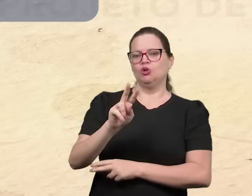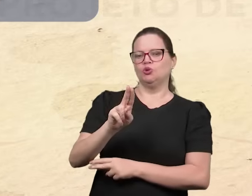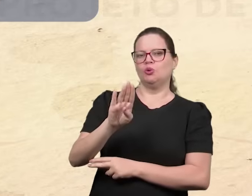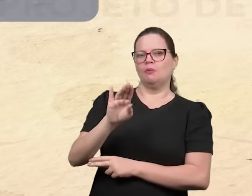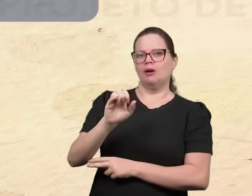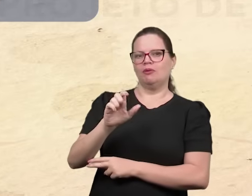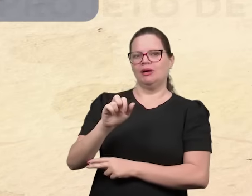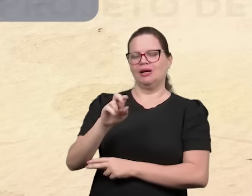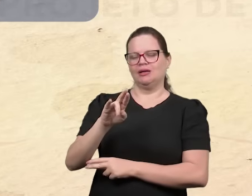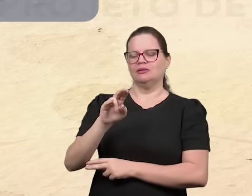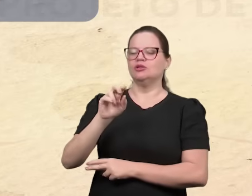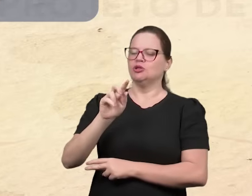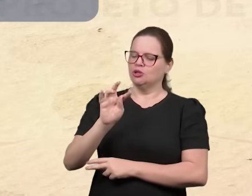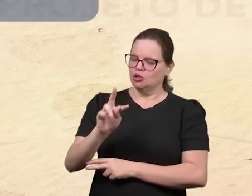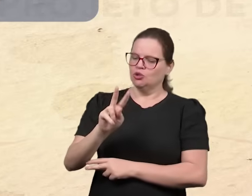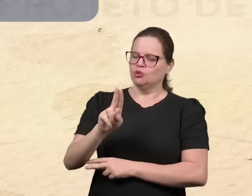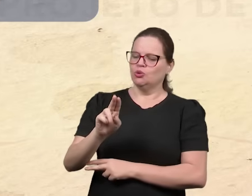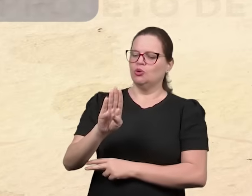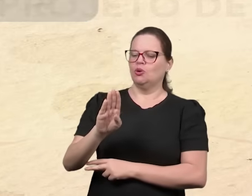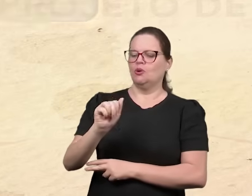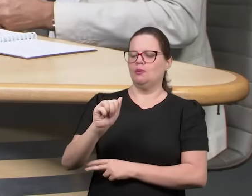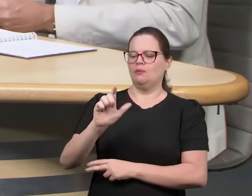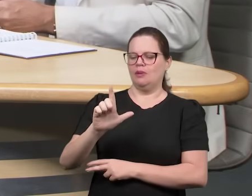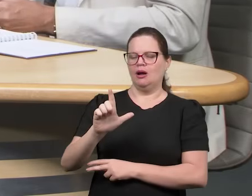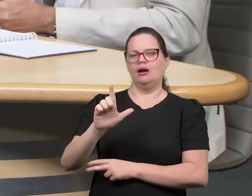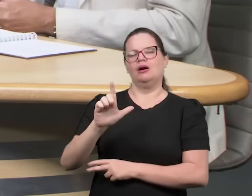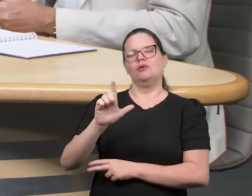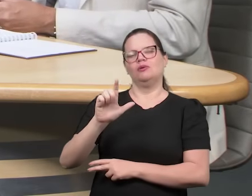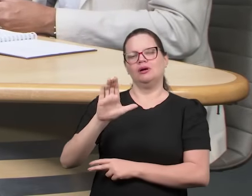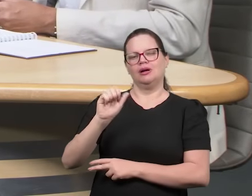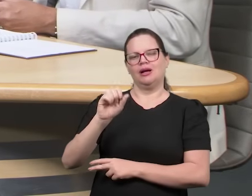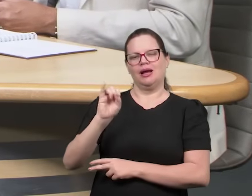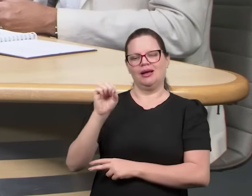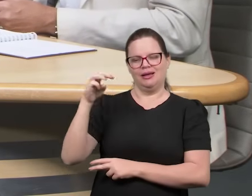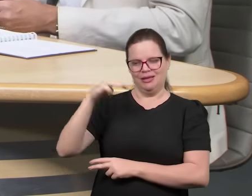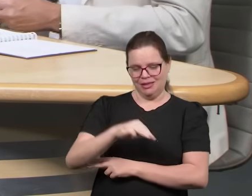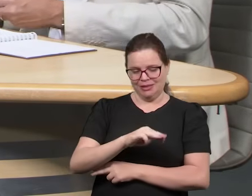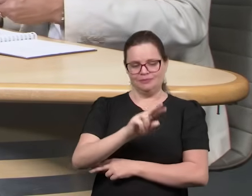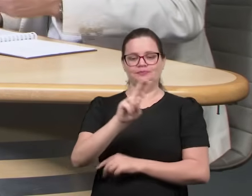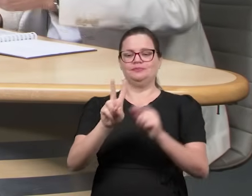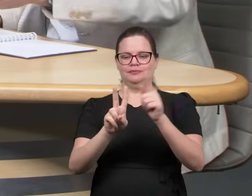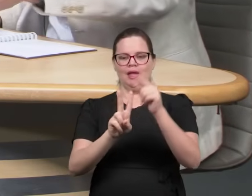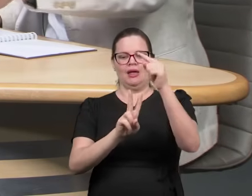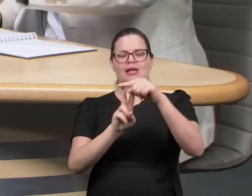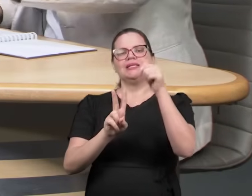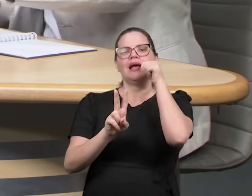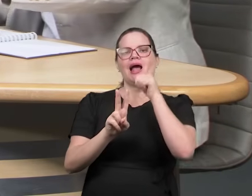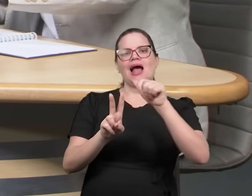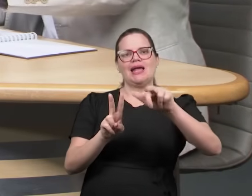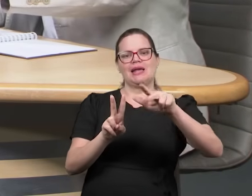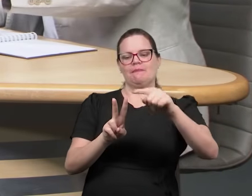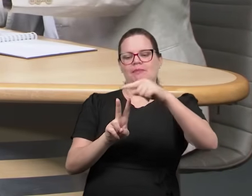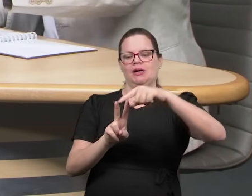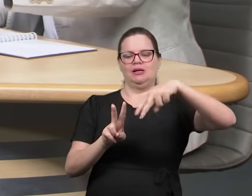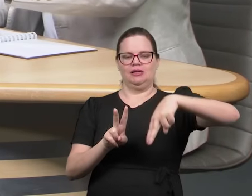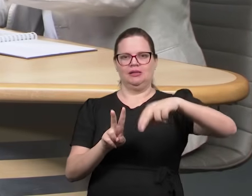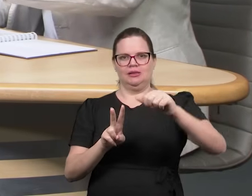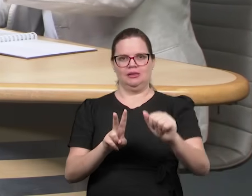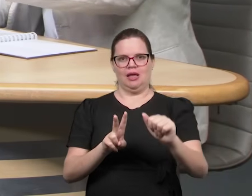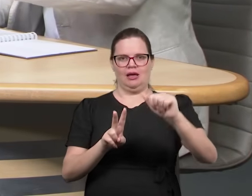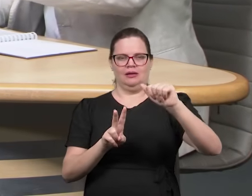irmã de Tubal-Caim foi Naamá. Nós podíamos começar descrevendo o mundo da